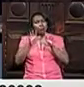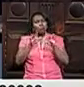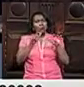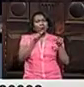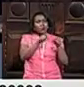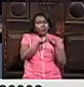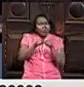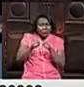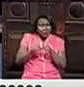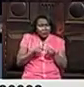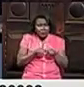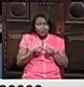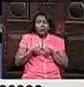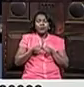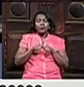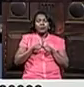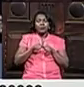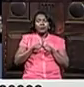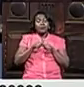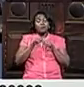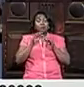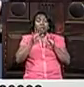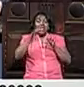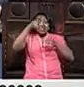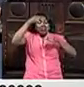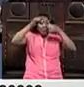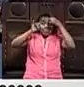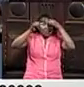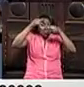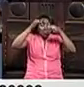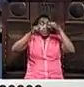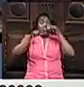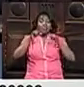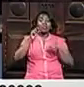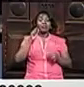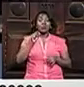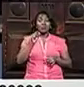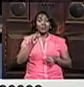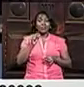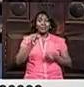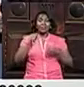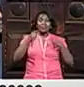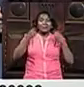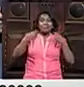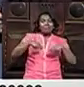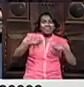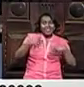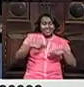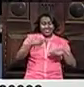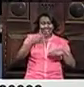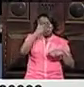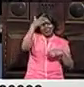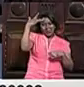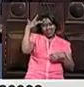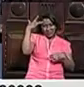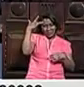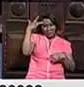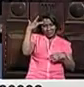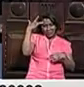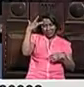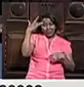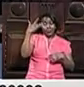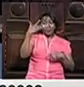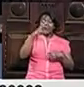para que, pelo menos, não houvesse a necessidade da travessia da vítima, da